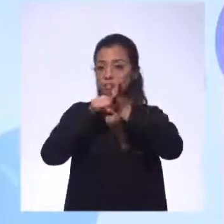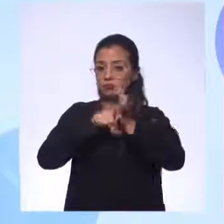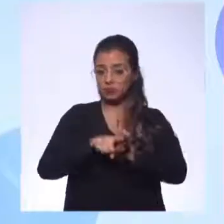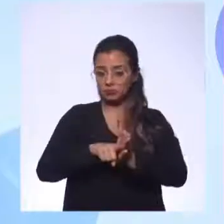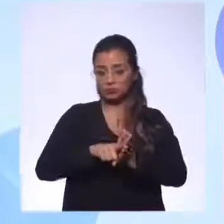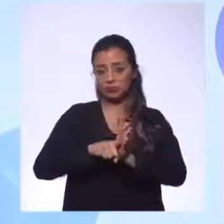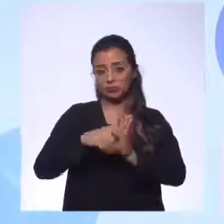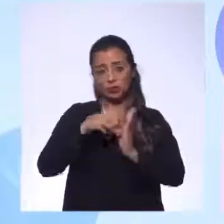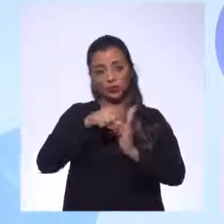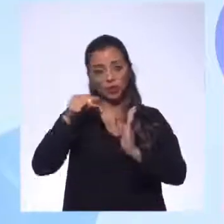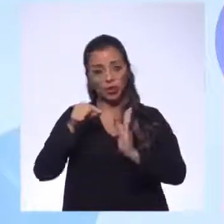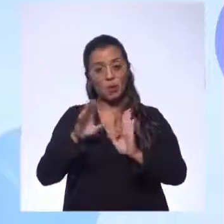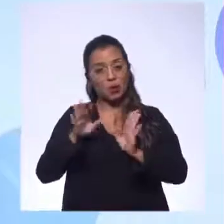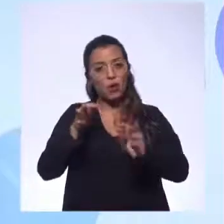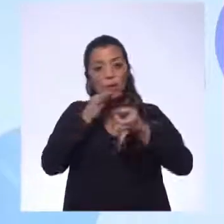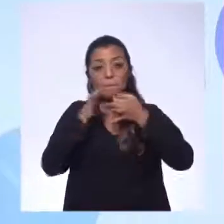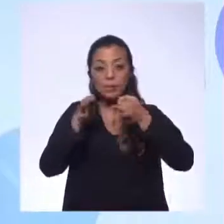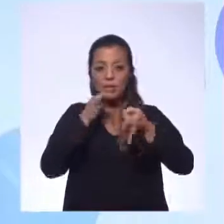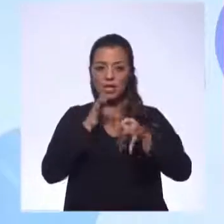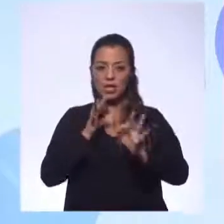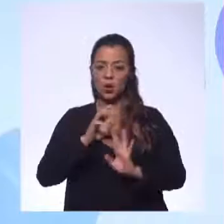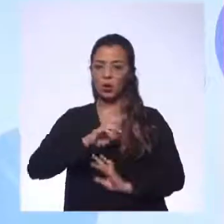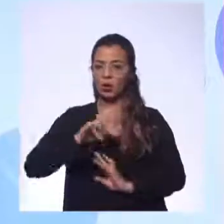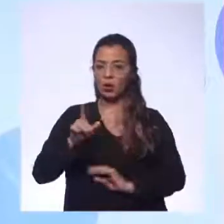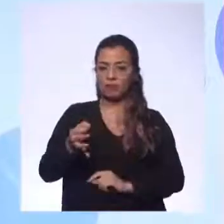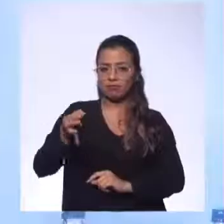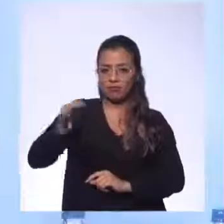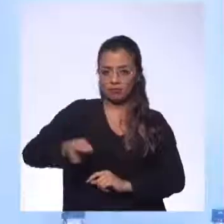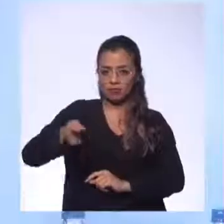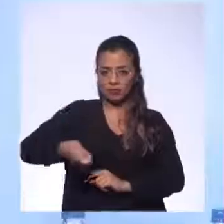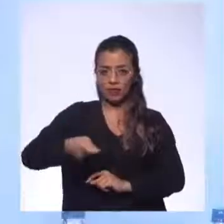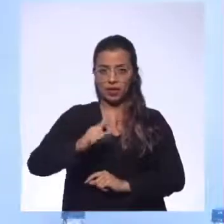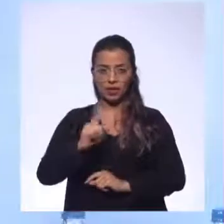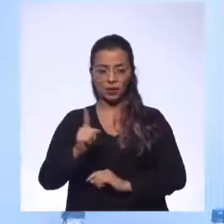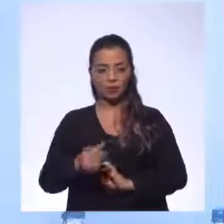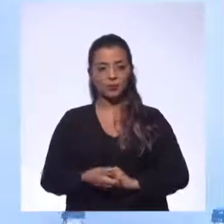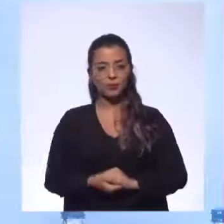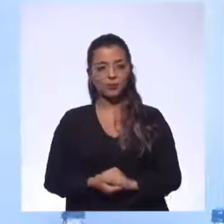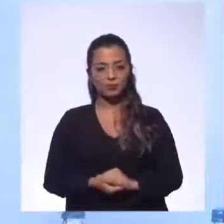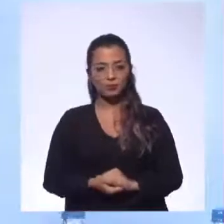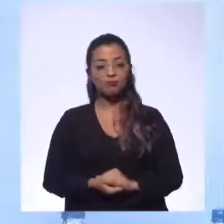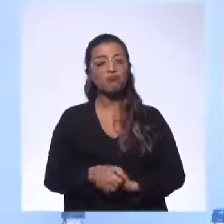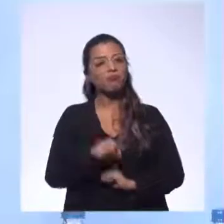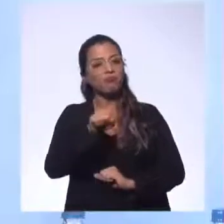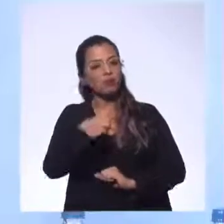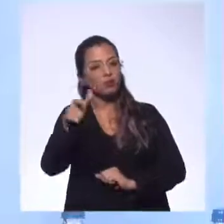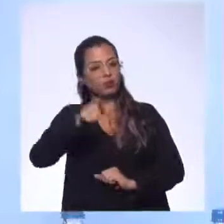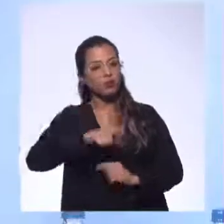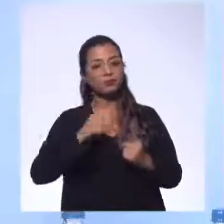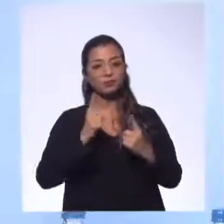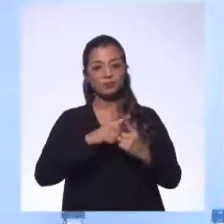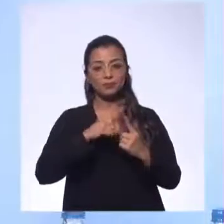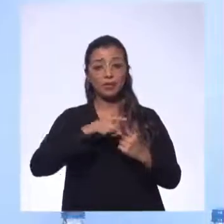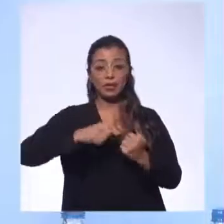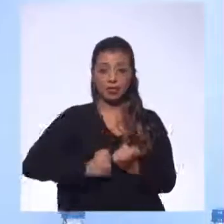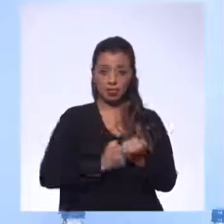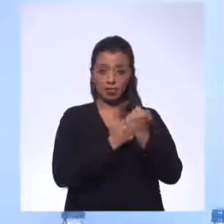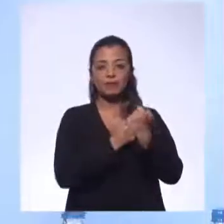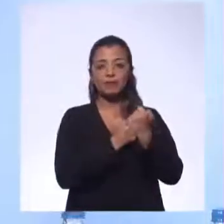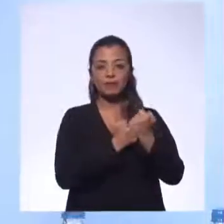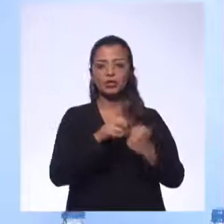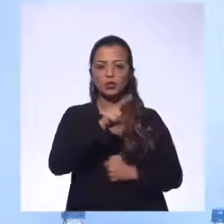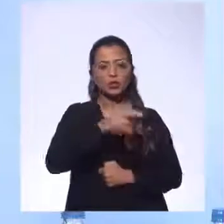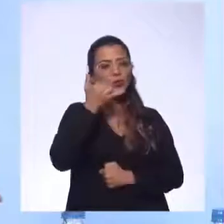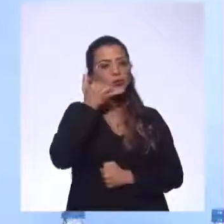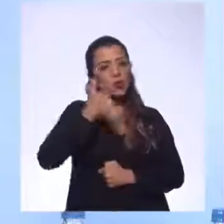fundamentos escolhidos, mas é uma opinião, né? Sim, então a gente tem, retomando, né? O primeiro, que defende, que fala que